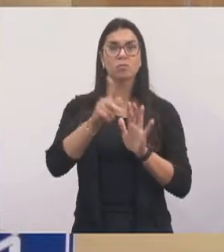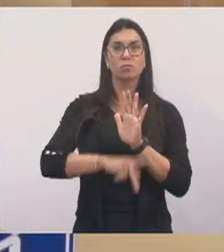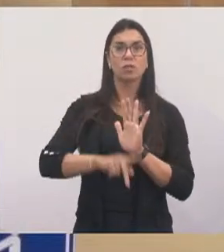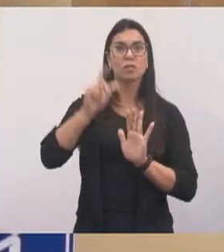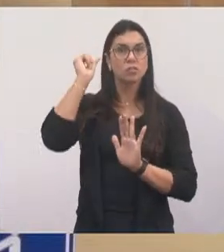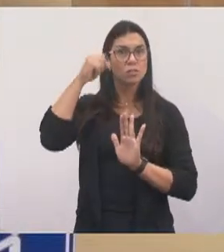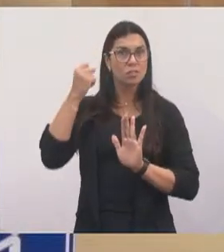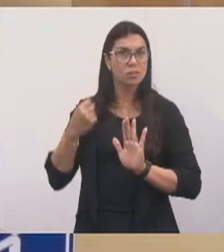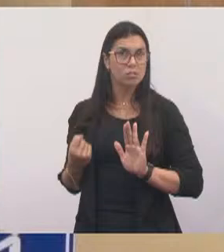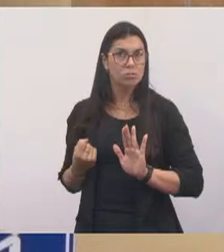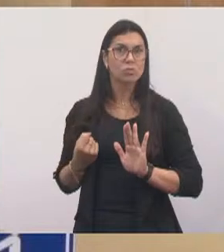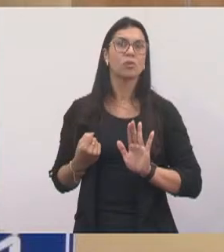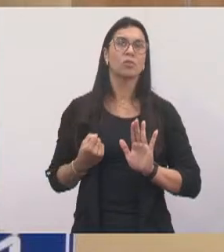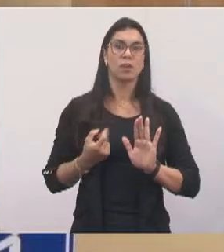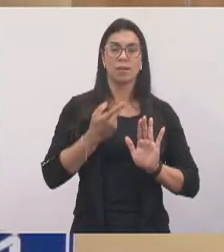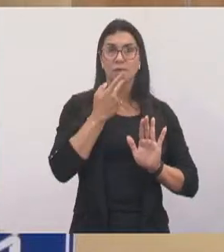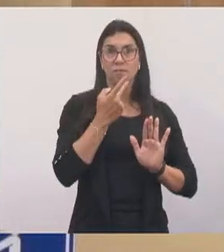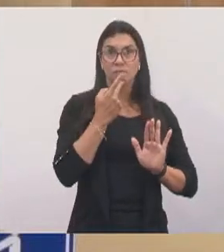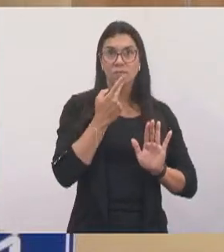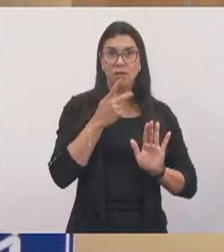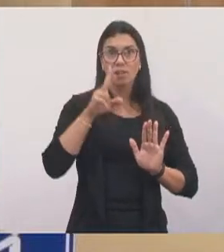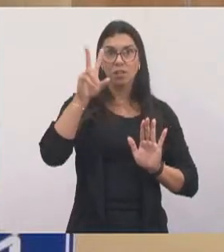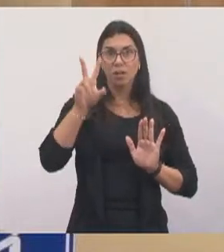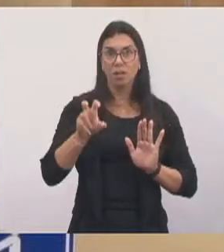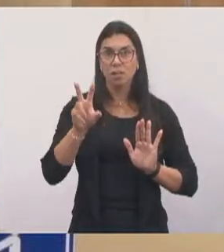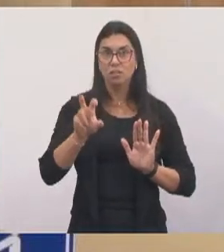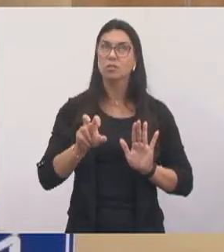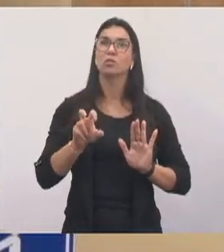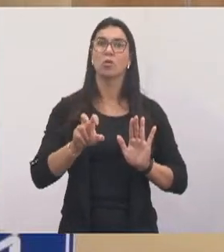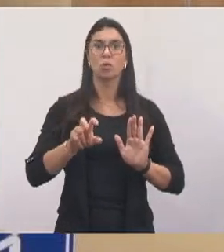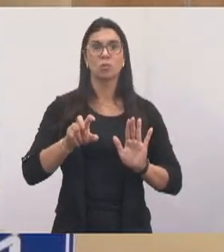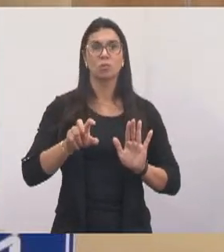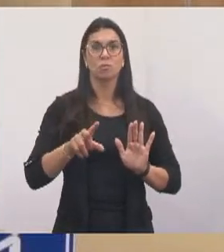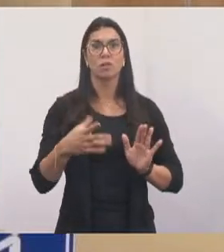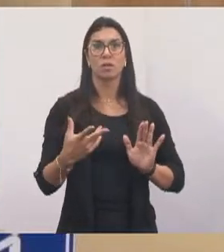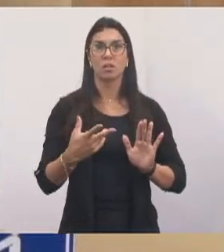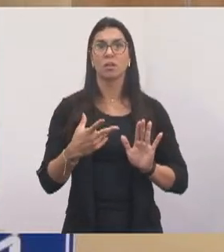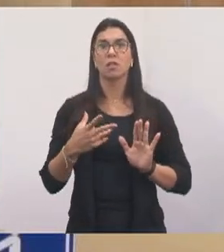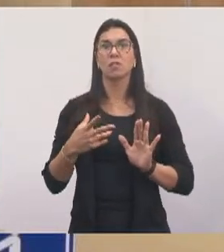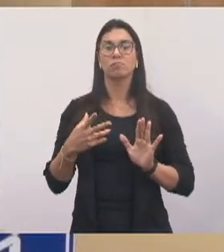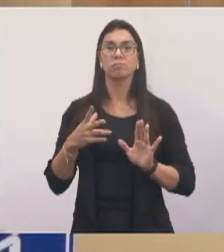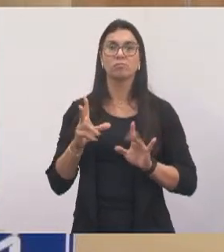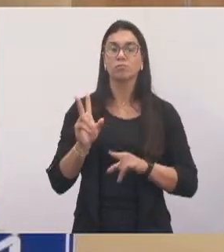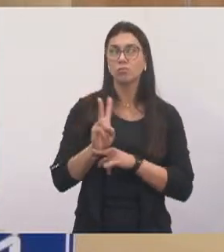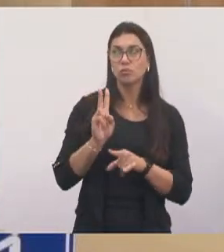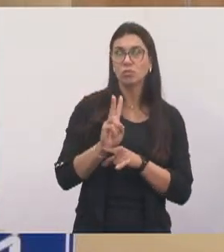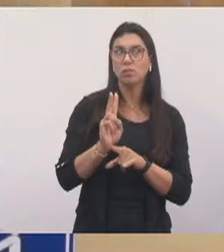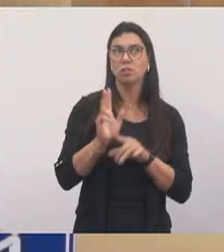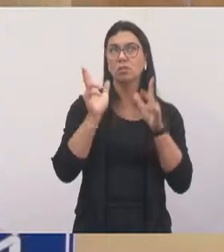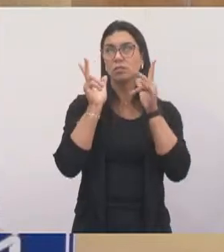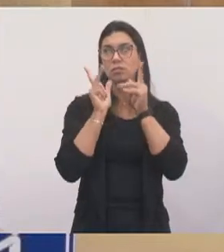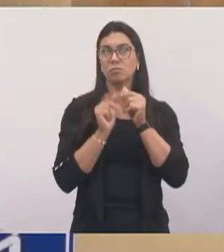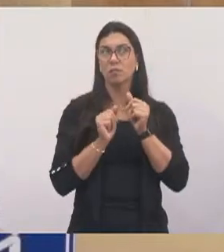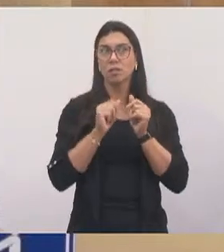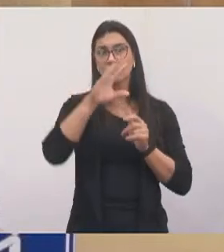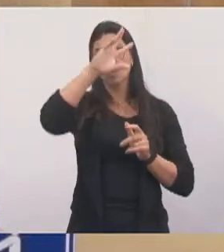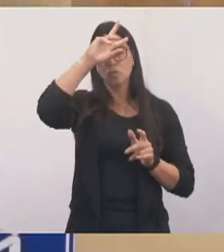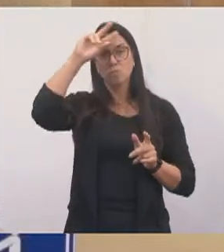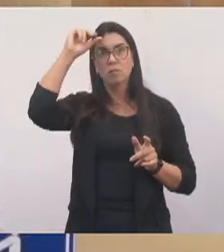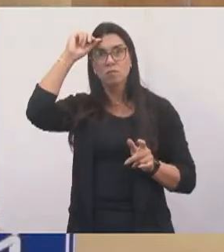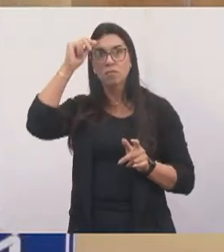Sônia, no que diz respeito ao mérito, é indiscutível. Até mesmo o prefeito, em sua